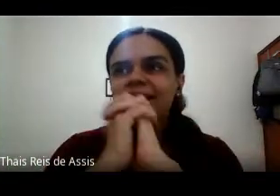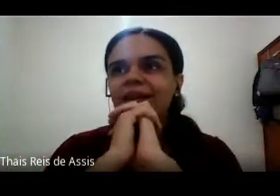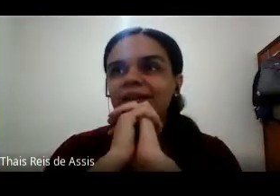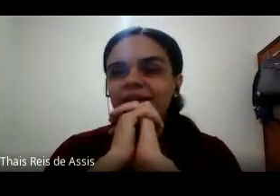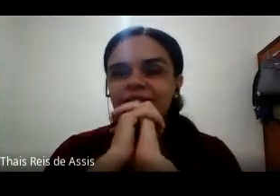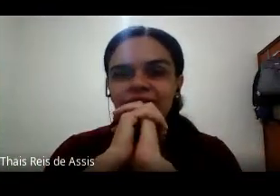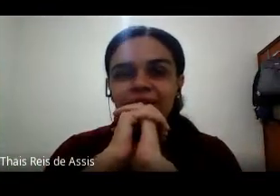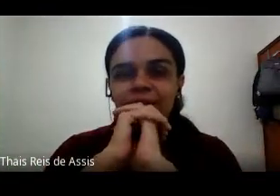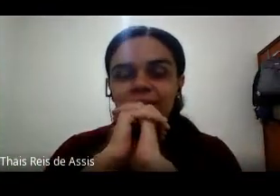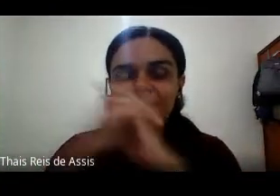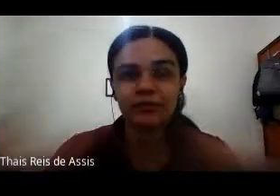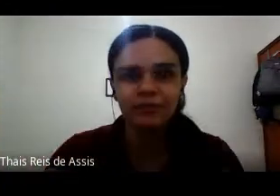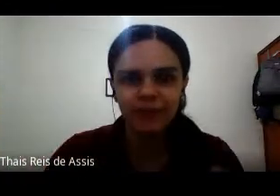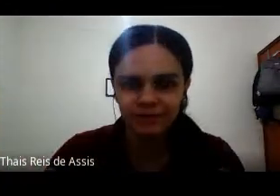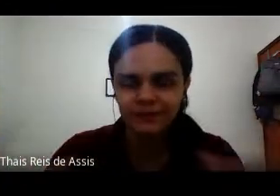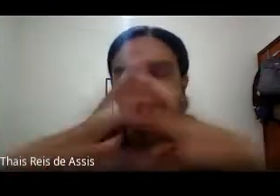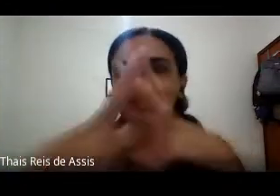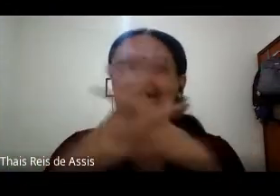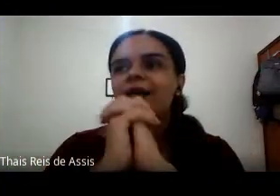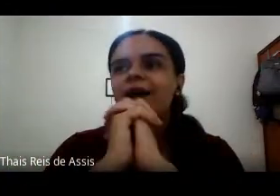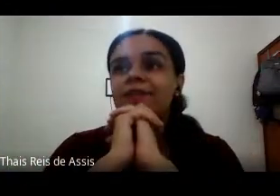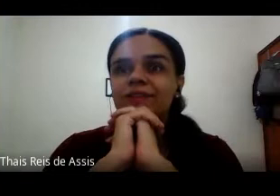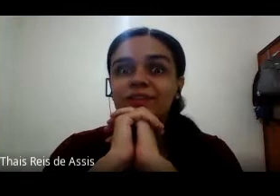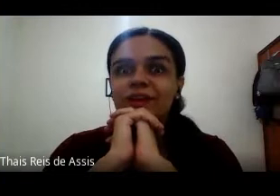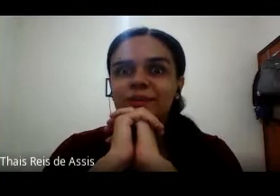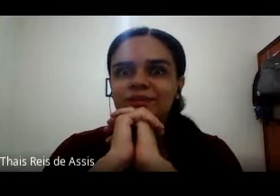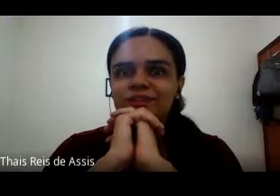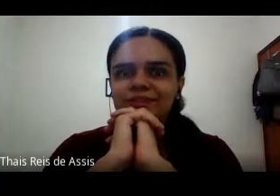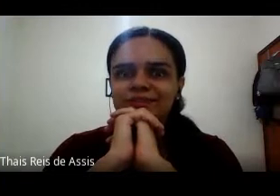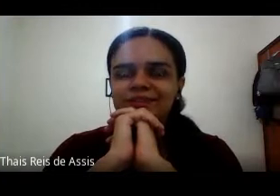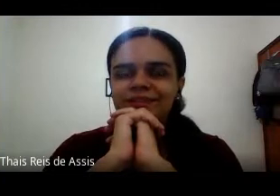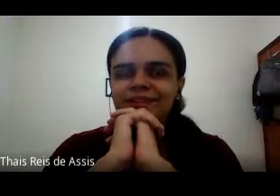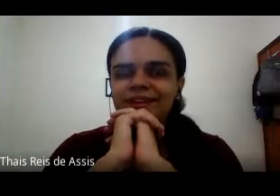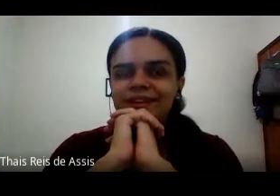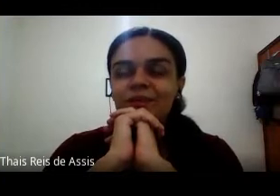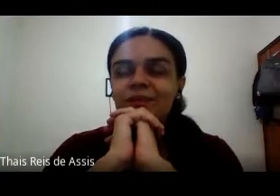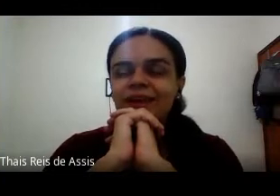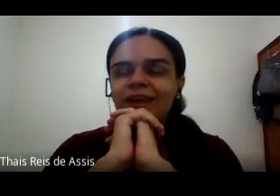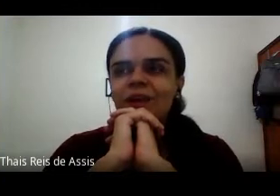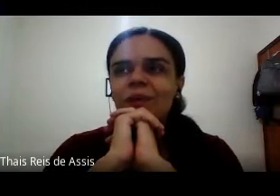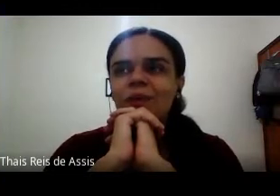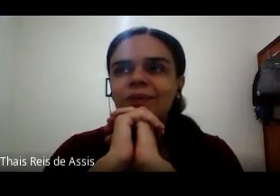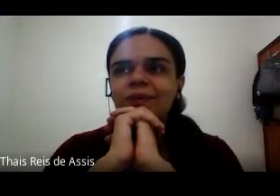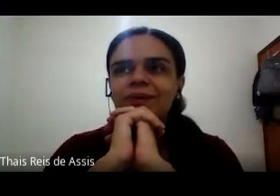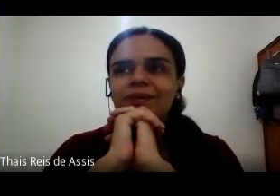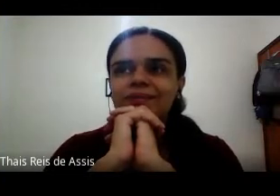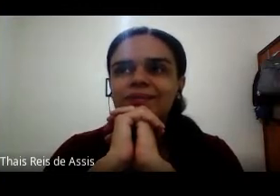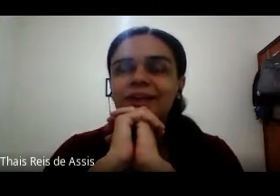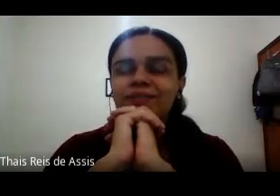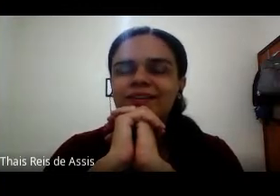no mercado e a ervilha vinha da Pif-Paf. E a ervilha vinha da Bélgica. Como que loucura